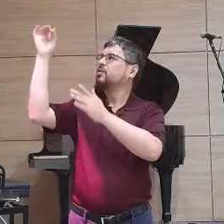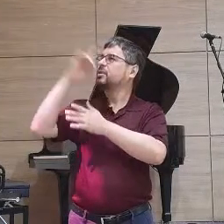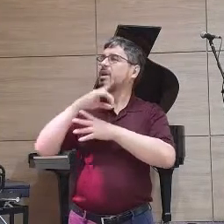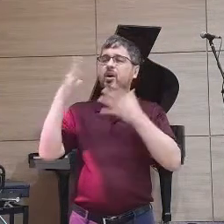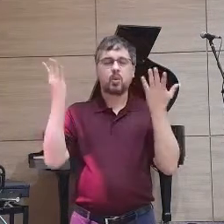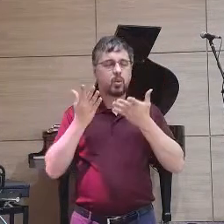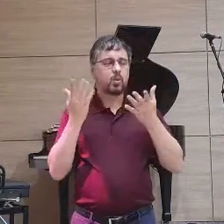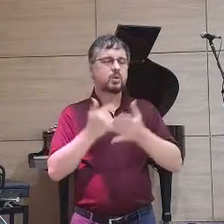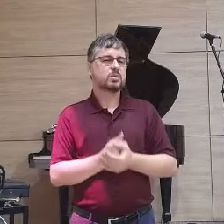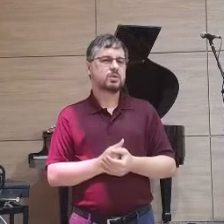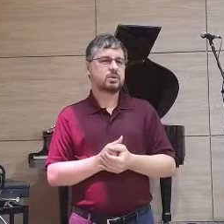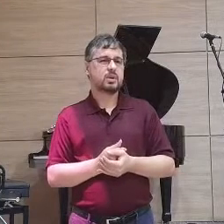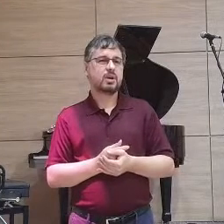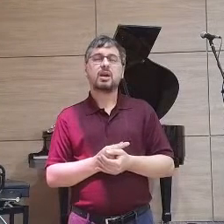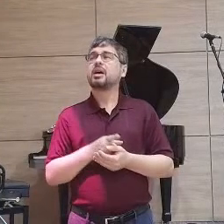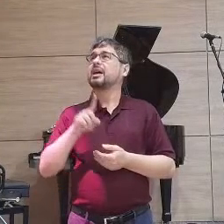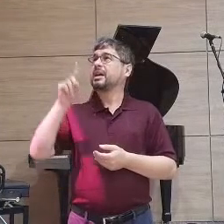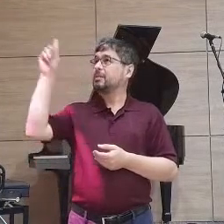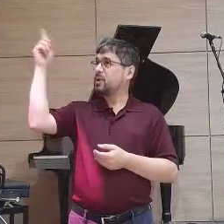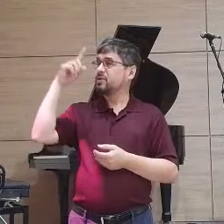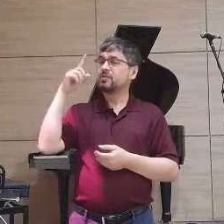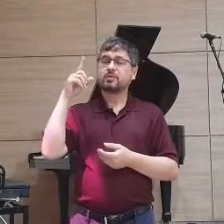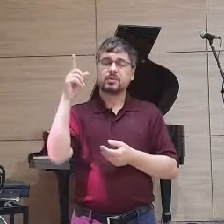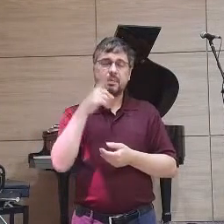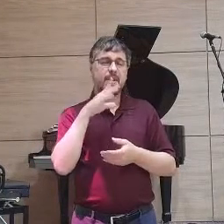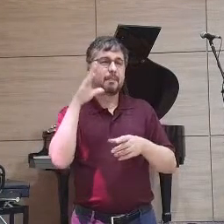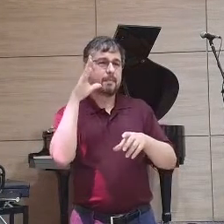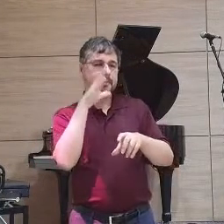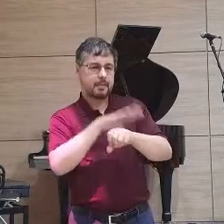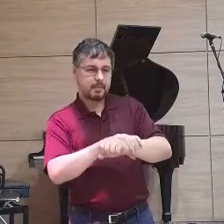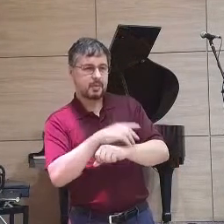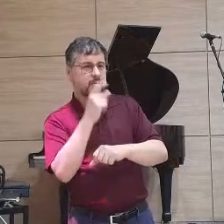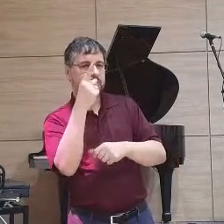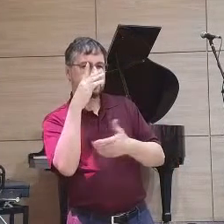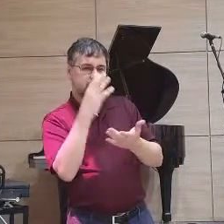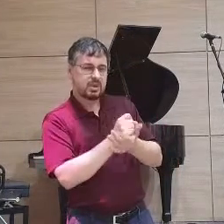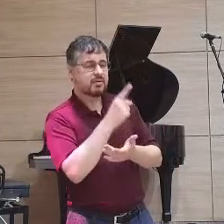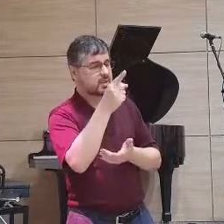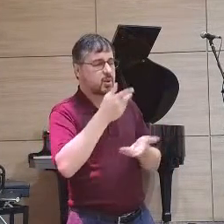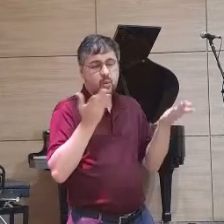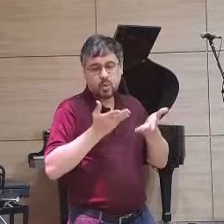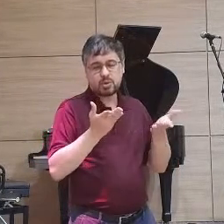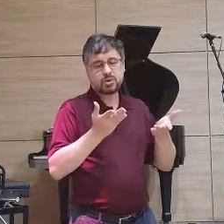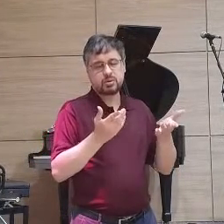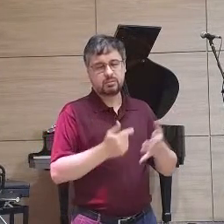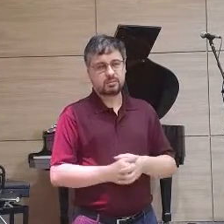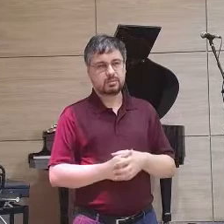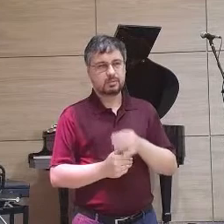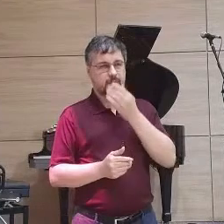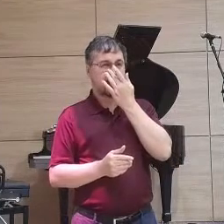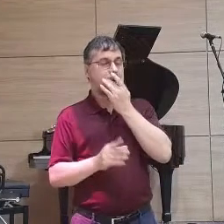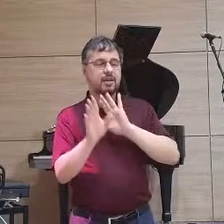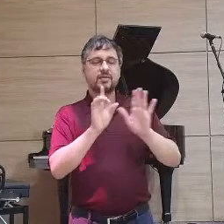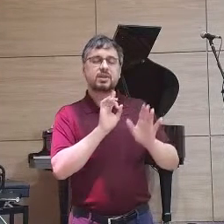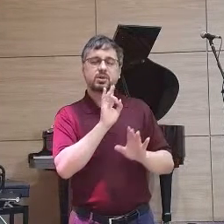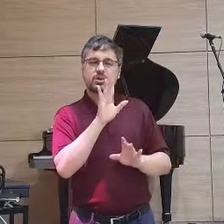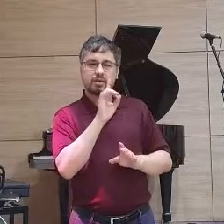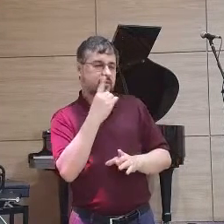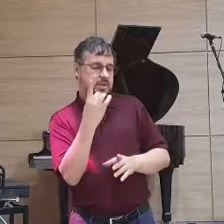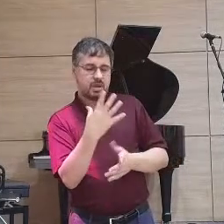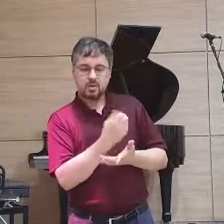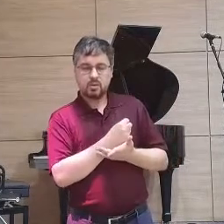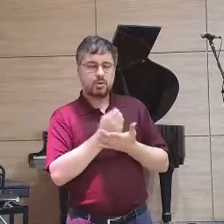igreja hoje mas você pode voltar para te buscar a paralisia que a vinda iminente de Cristo pode ser para você só e